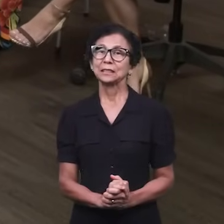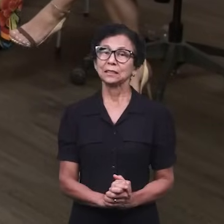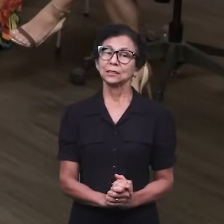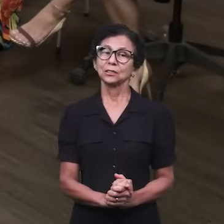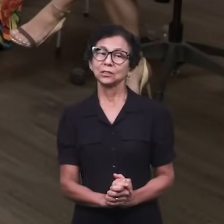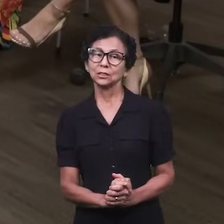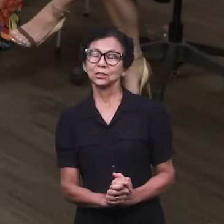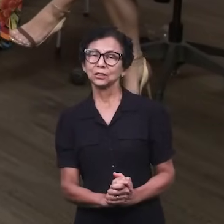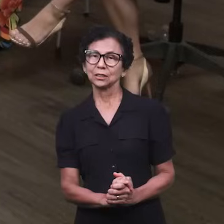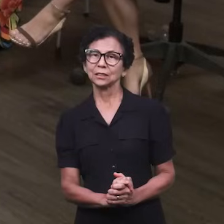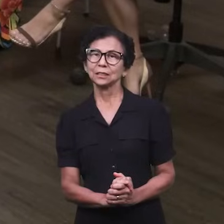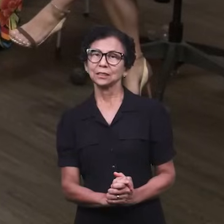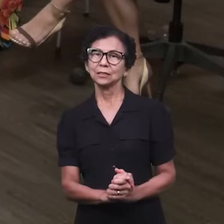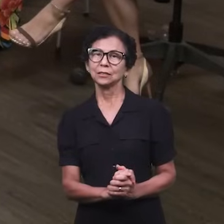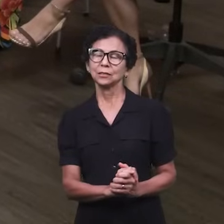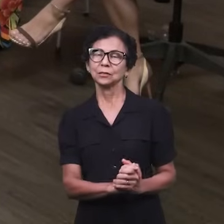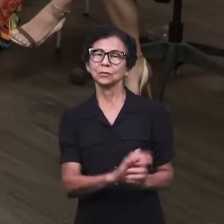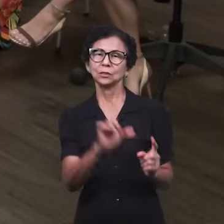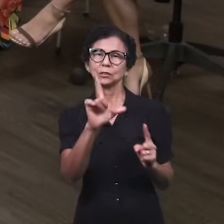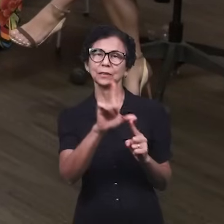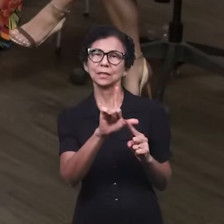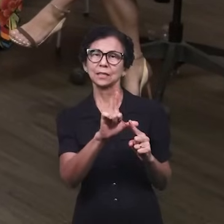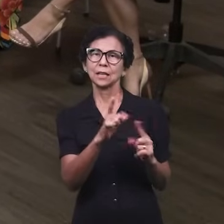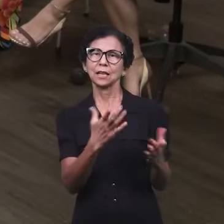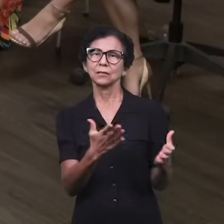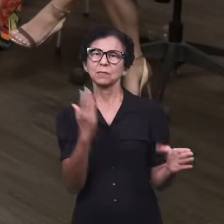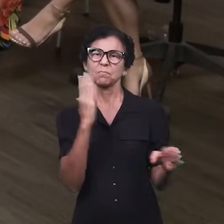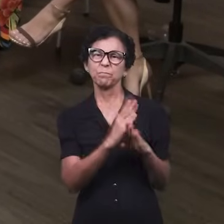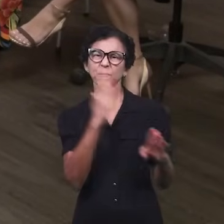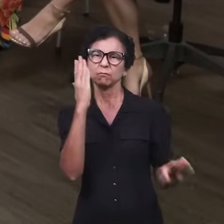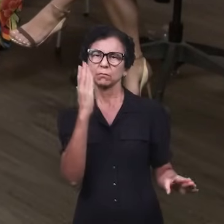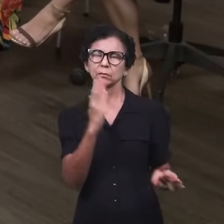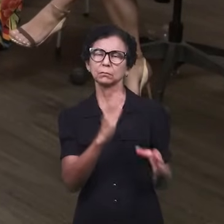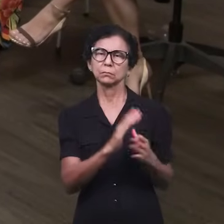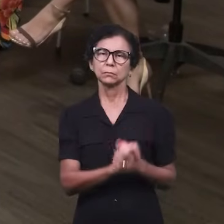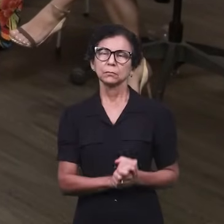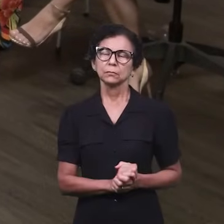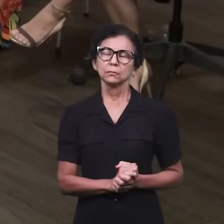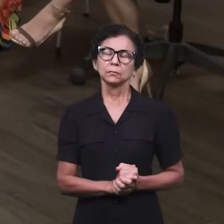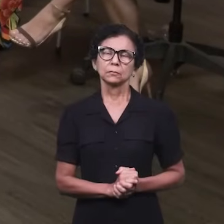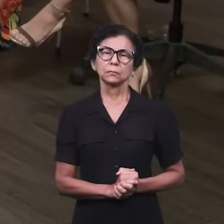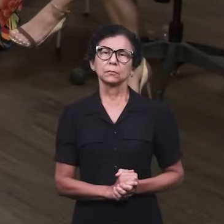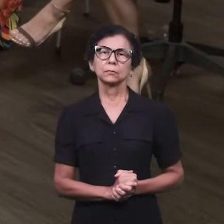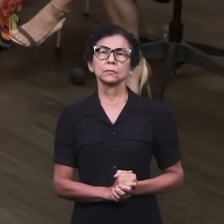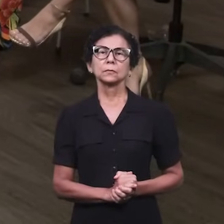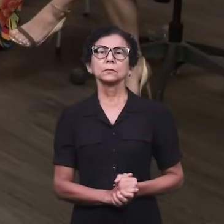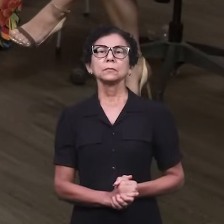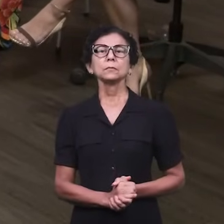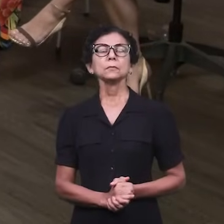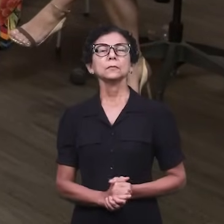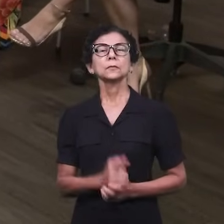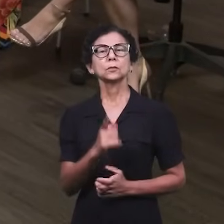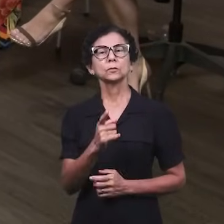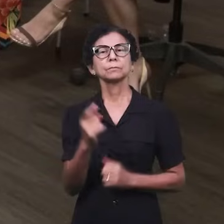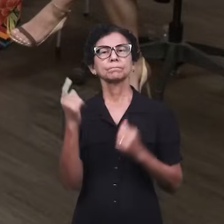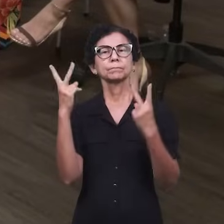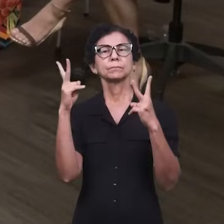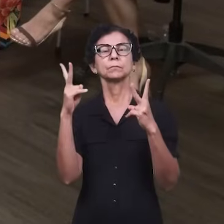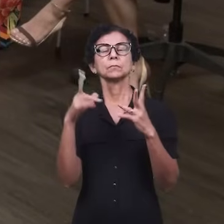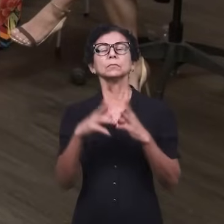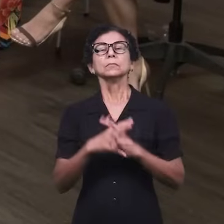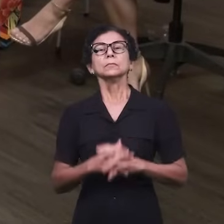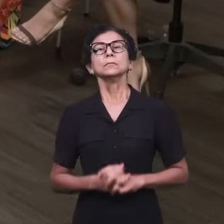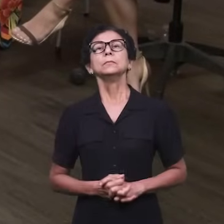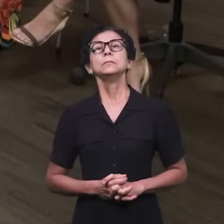ação no sentido de quebrar a ação do adversário e de trazer novamente né a bênção a